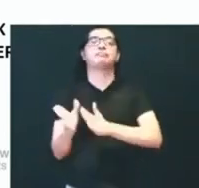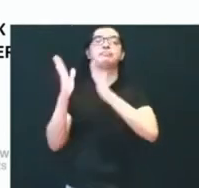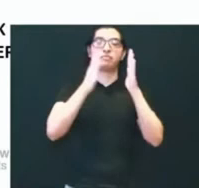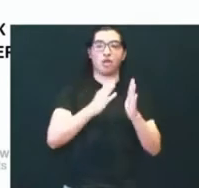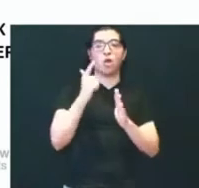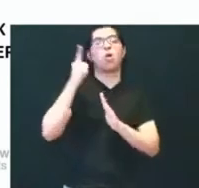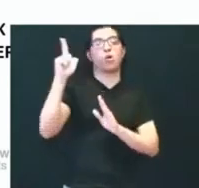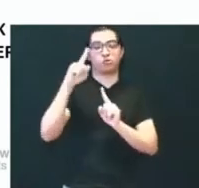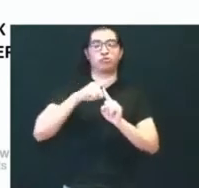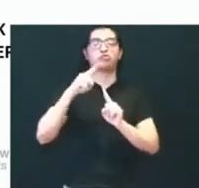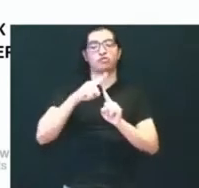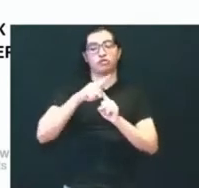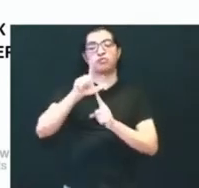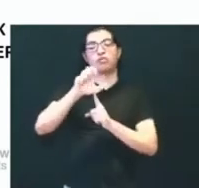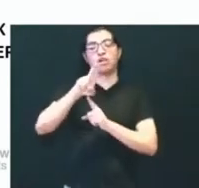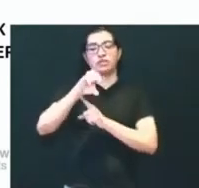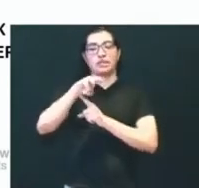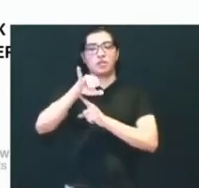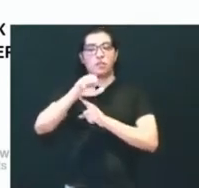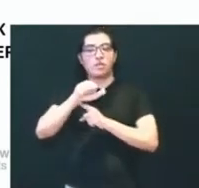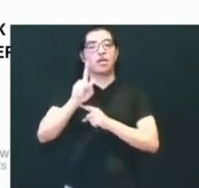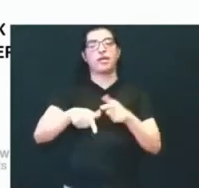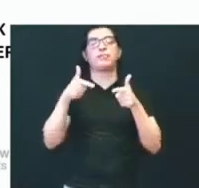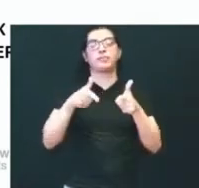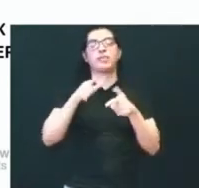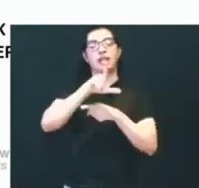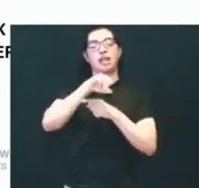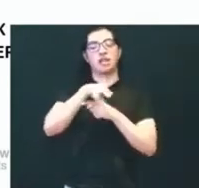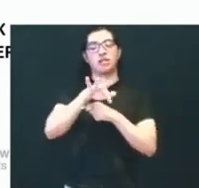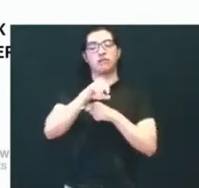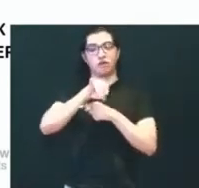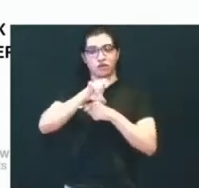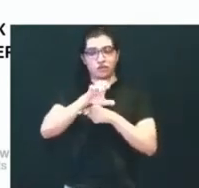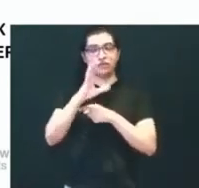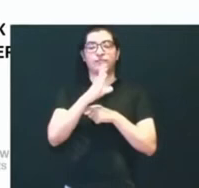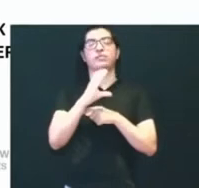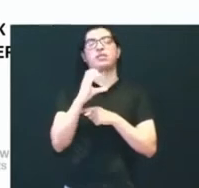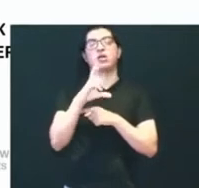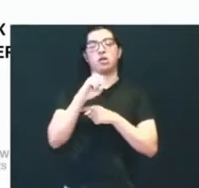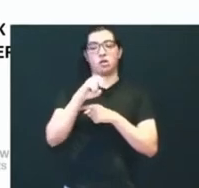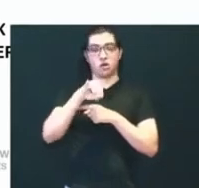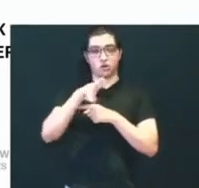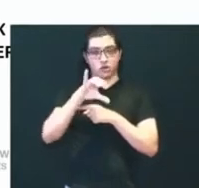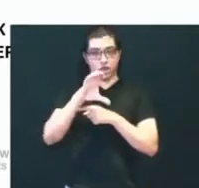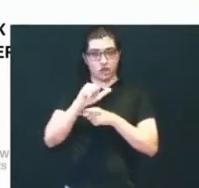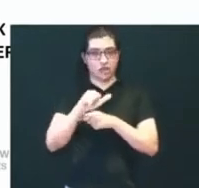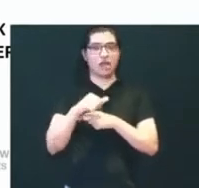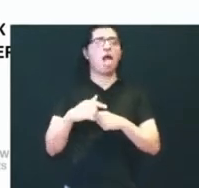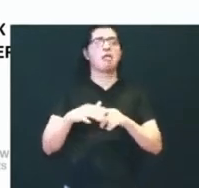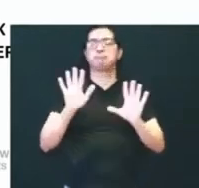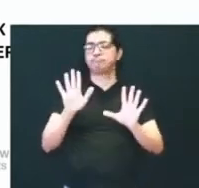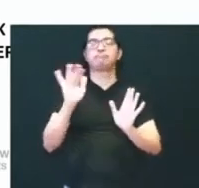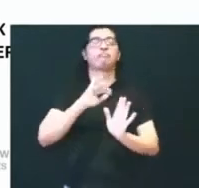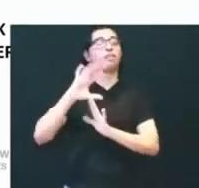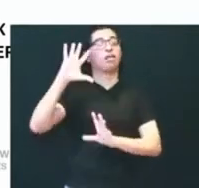de leucemia, que é a leucemia linfóide crônica. Então, de uma maneira geral, a